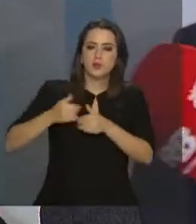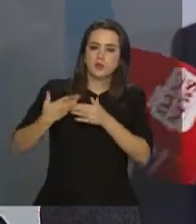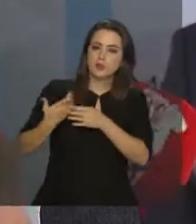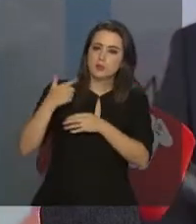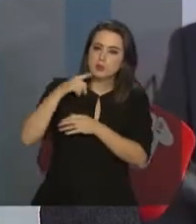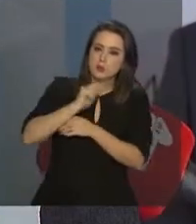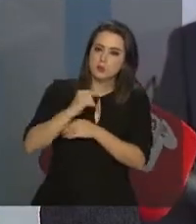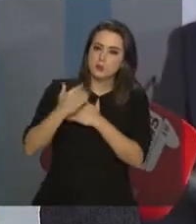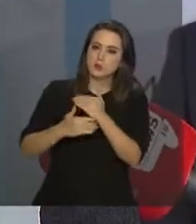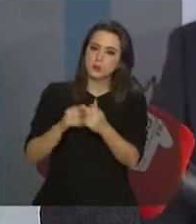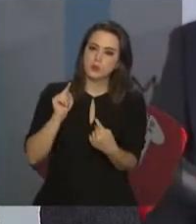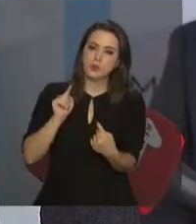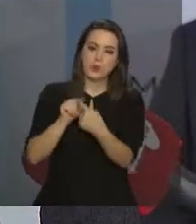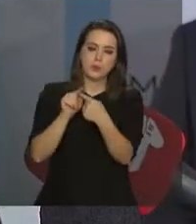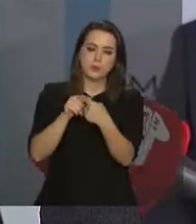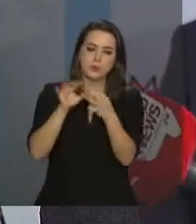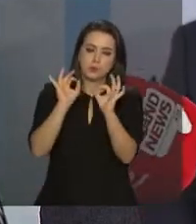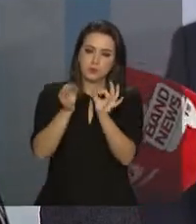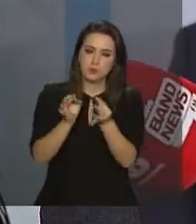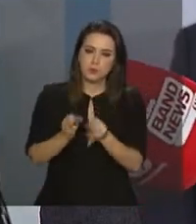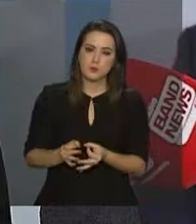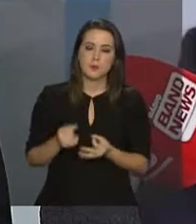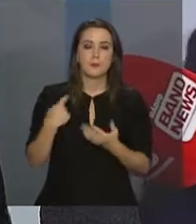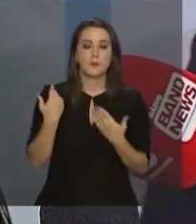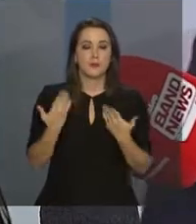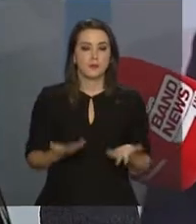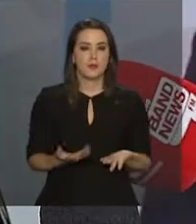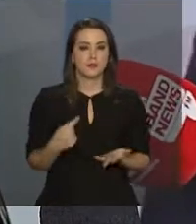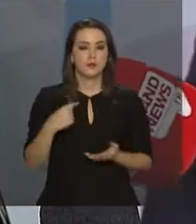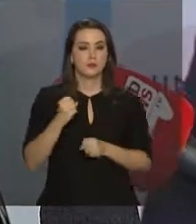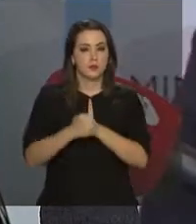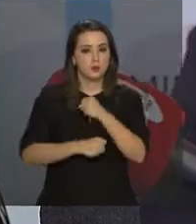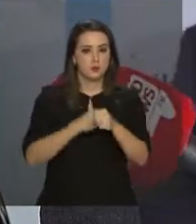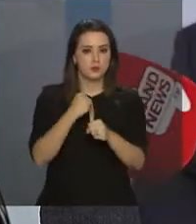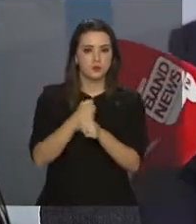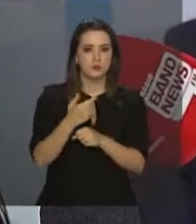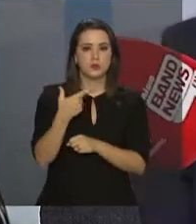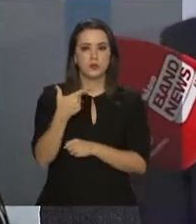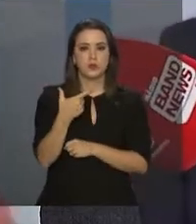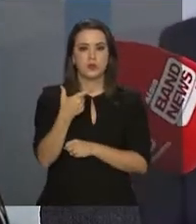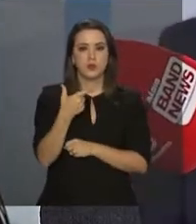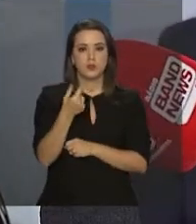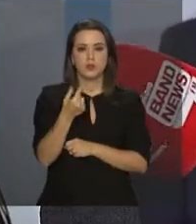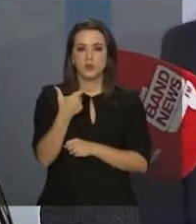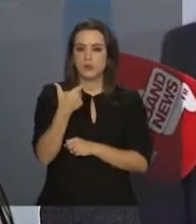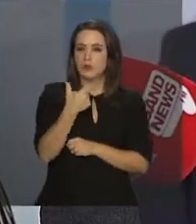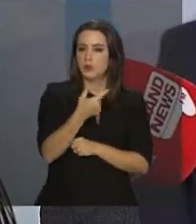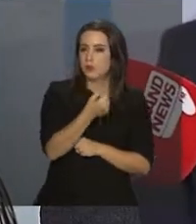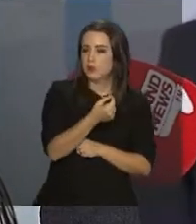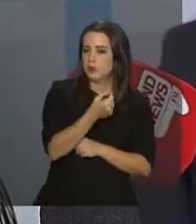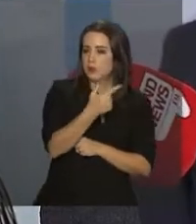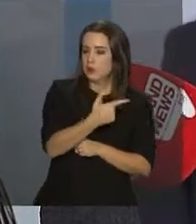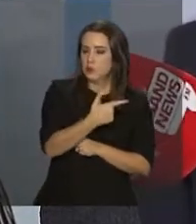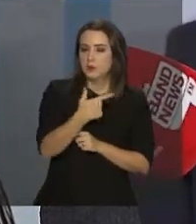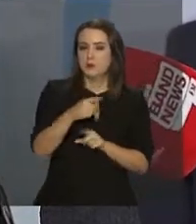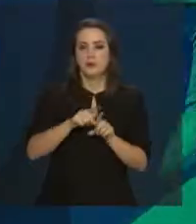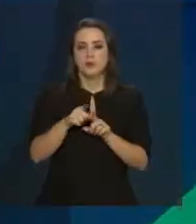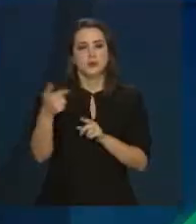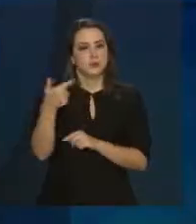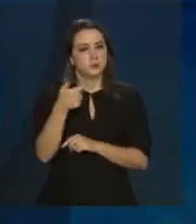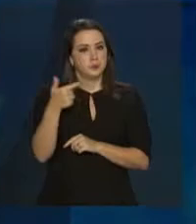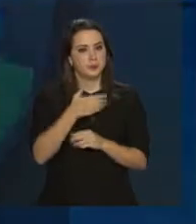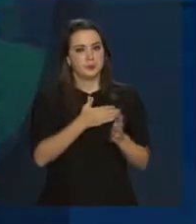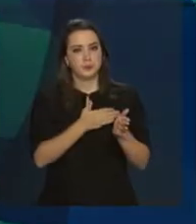as metas estabelecidas e no ano de 2022 teremos um segundo o monitoramento